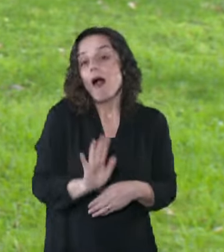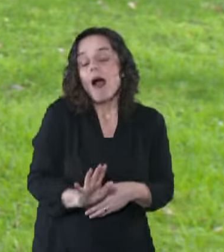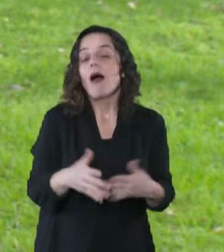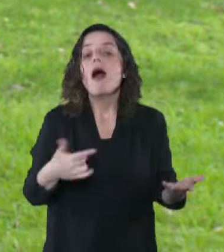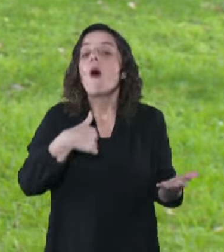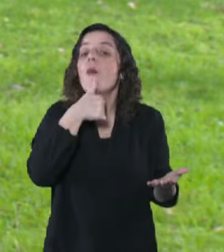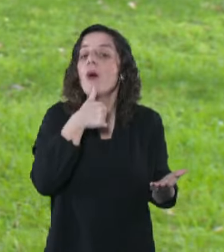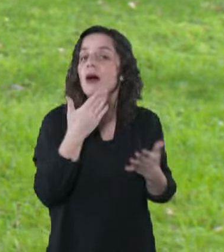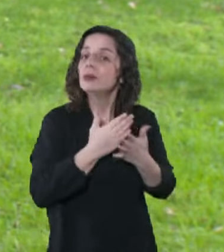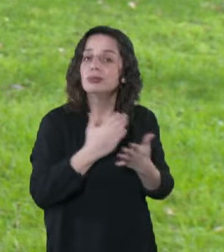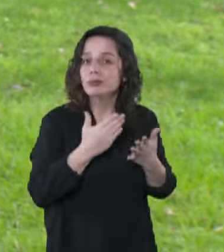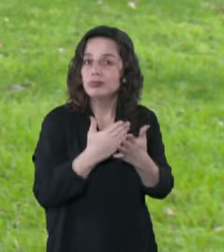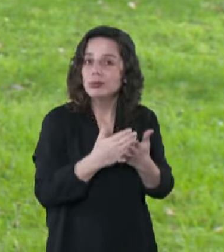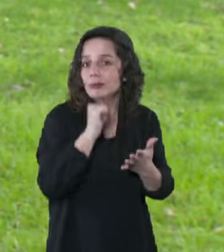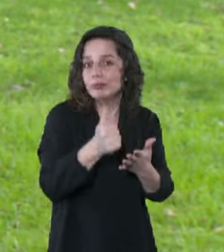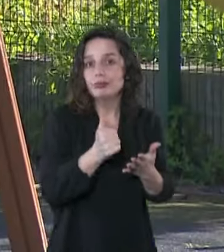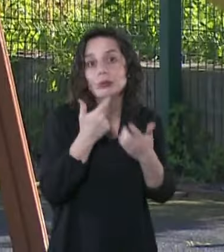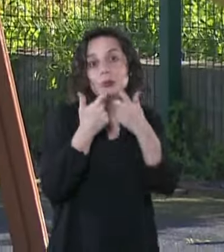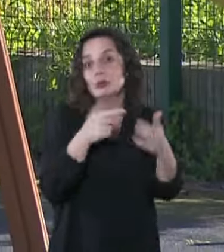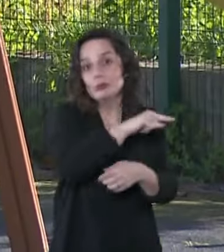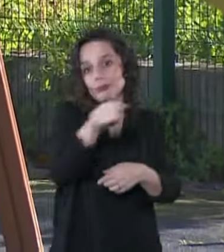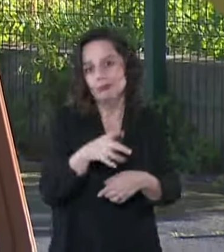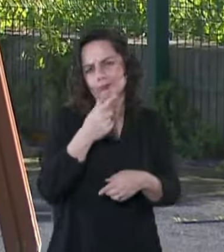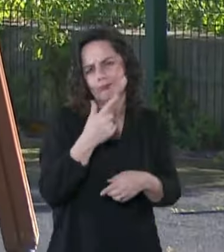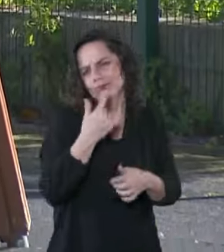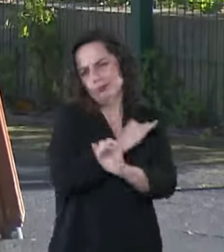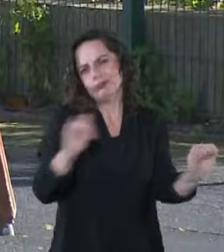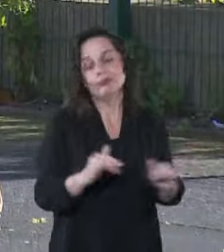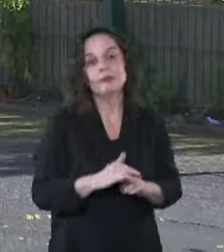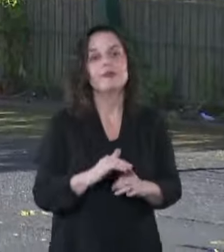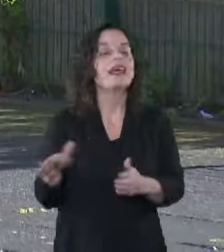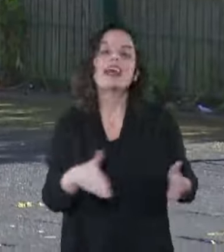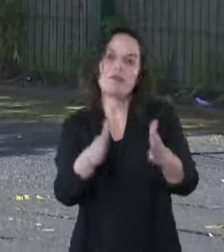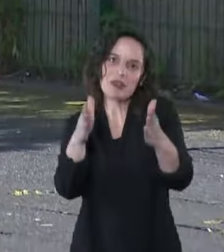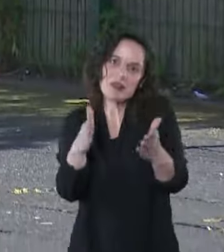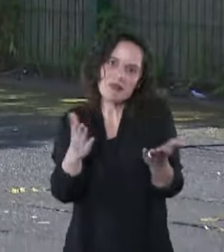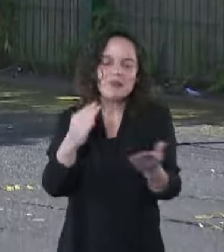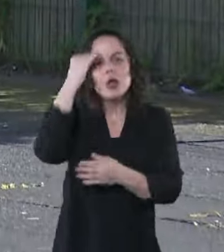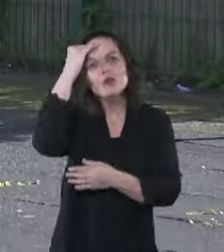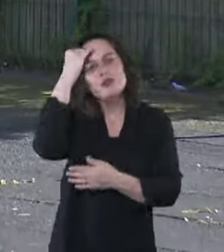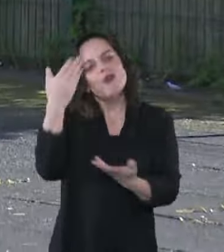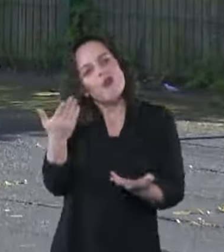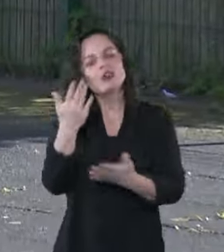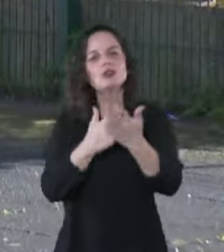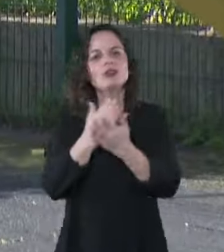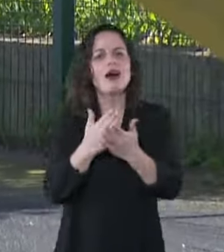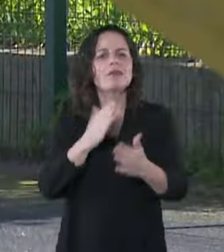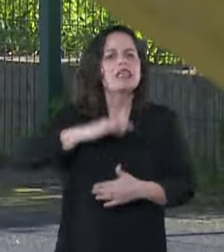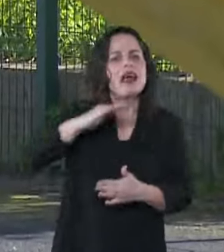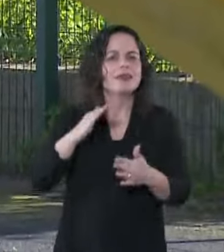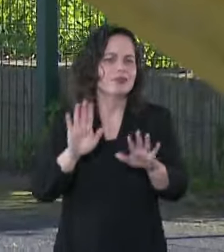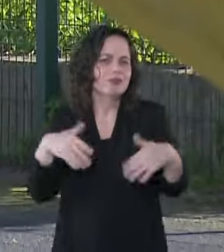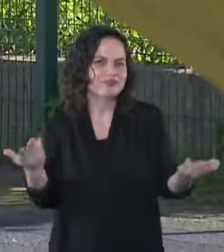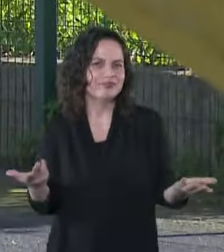conseguido estudar e tudo o resto. São os caminhos de quem tem o sonho de estudar independentemente da idade e